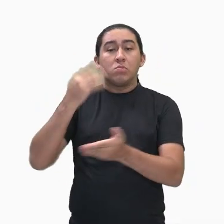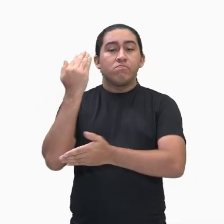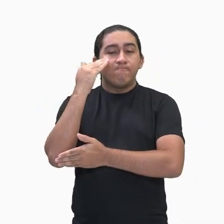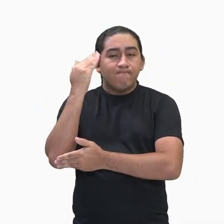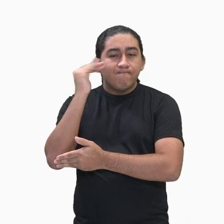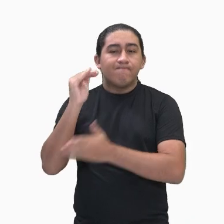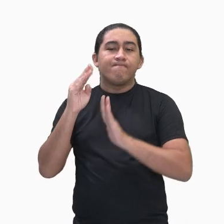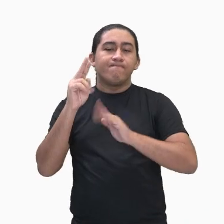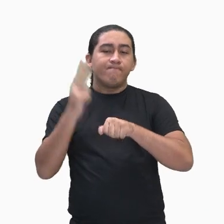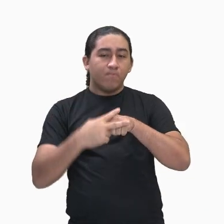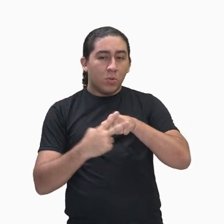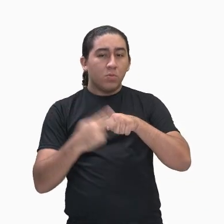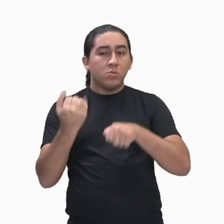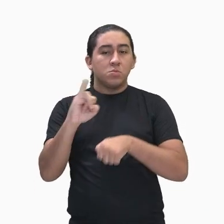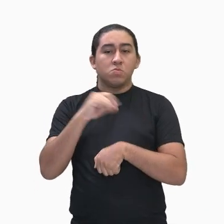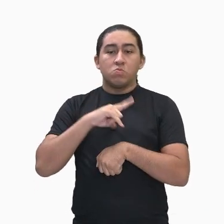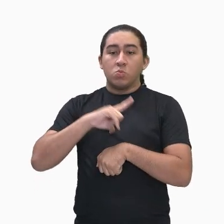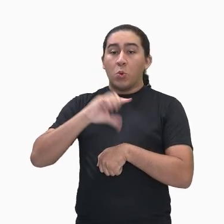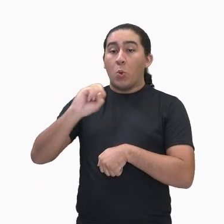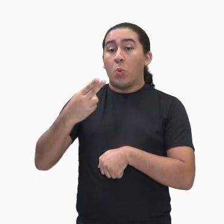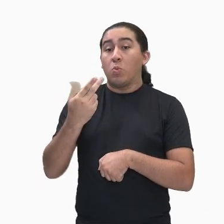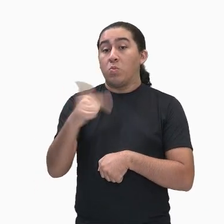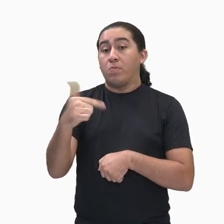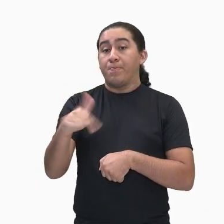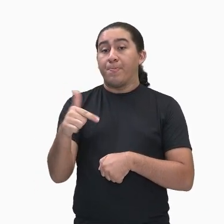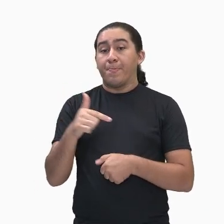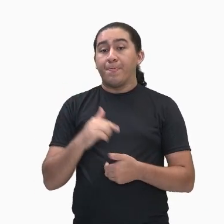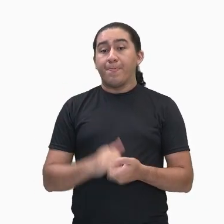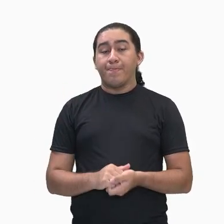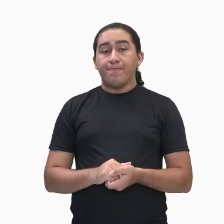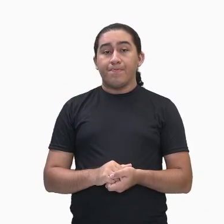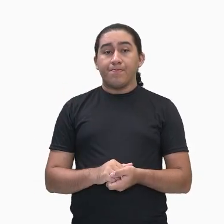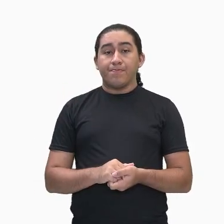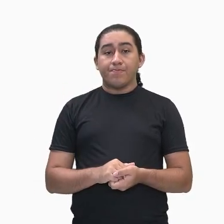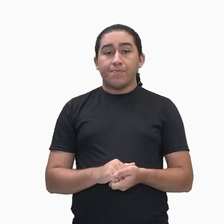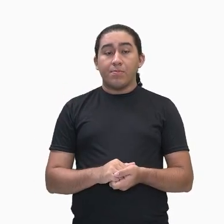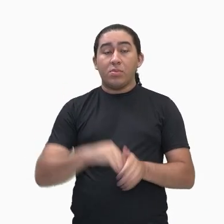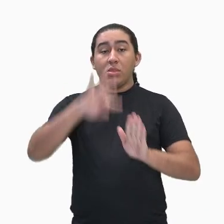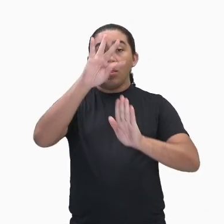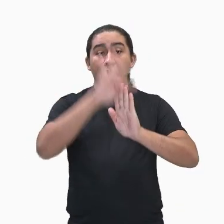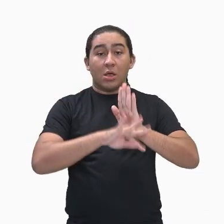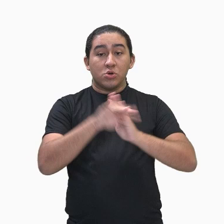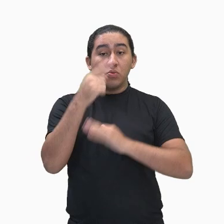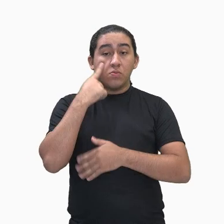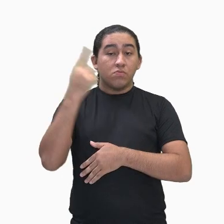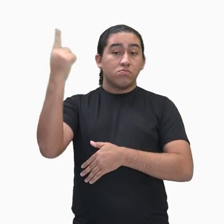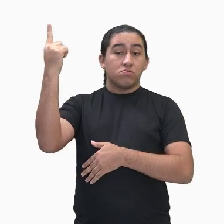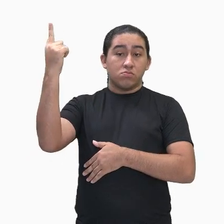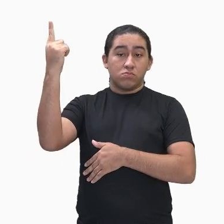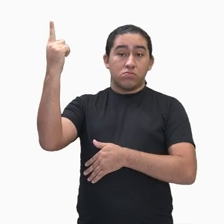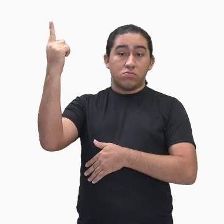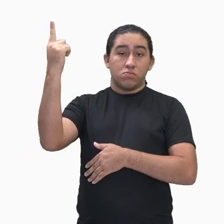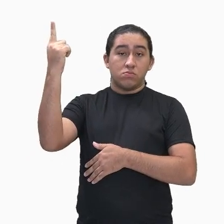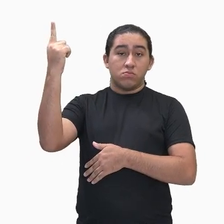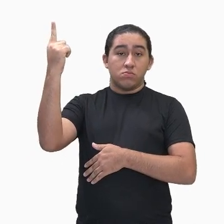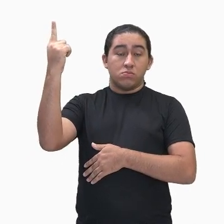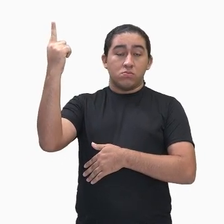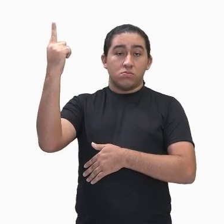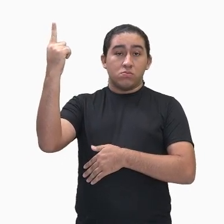alguns verbos. Nesse texto que se chama Eu Apenas Queria Que Você